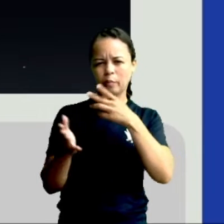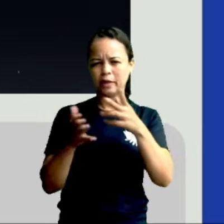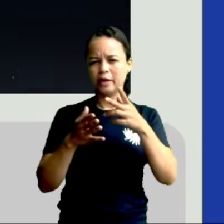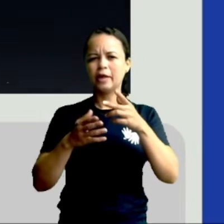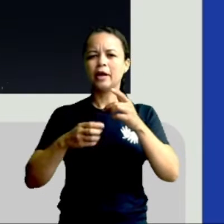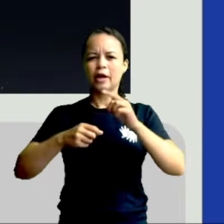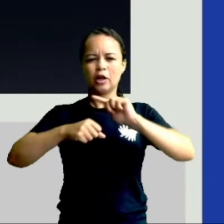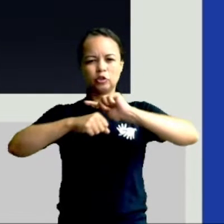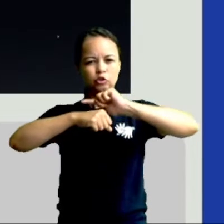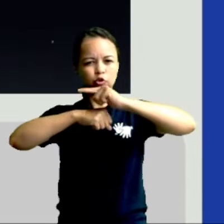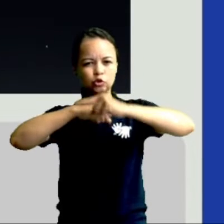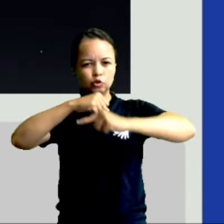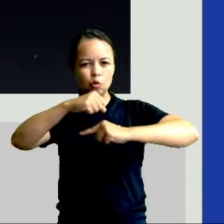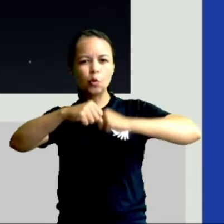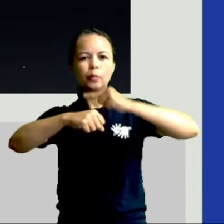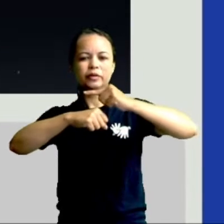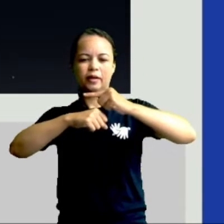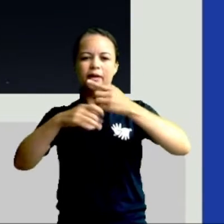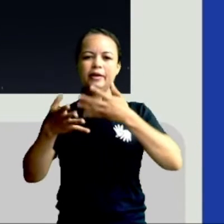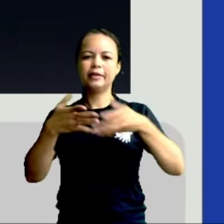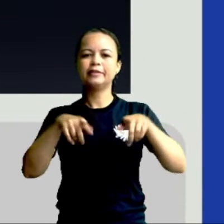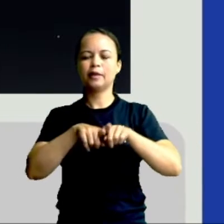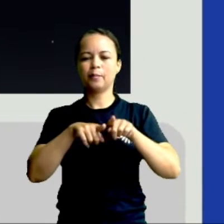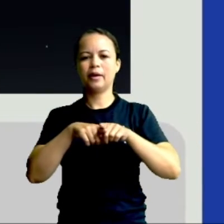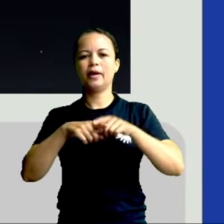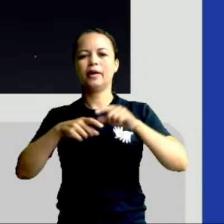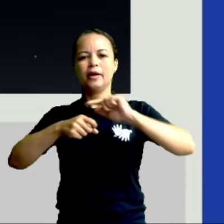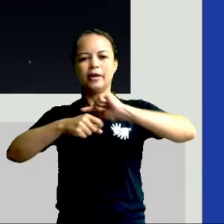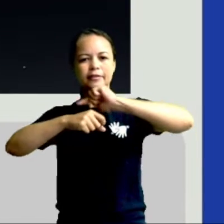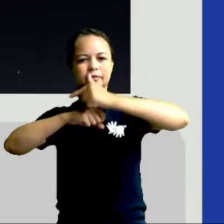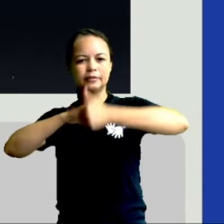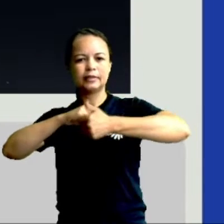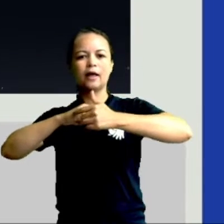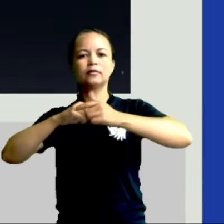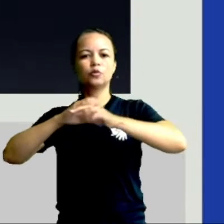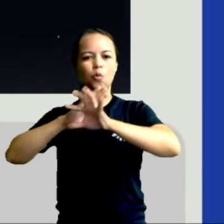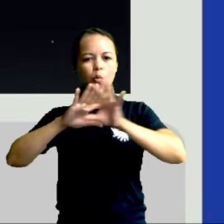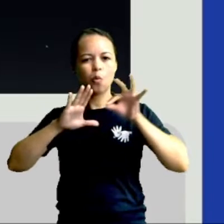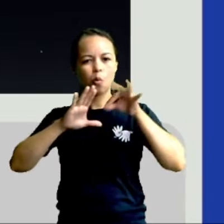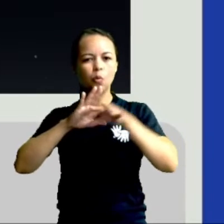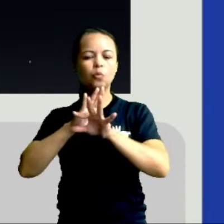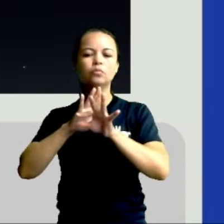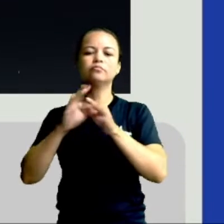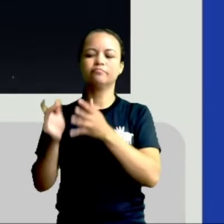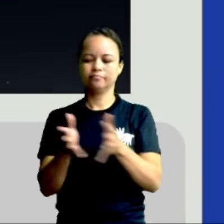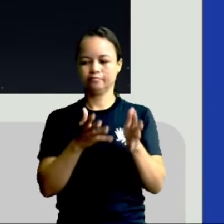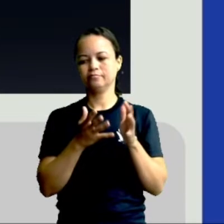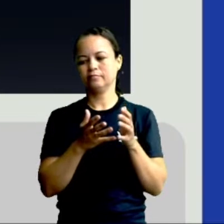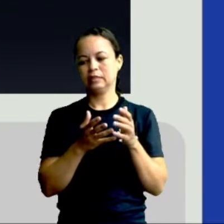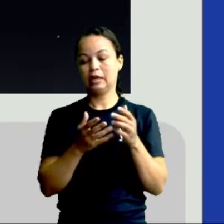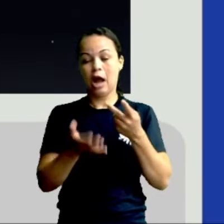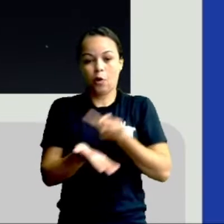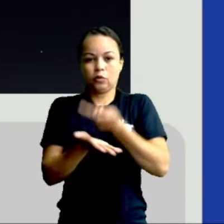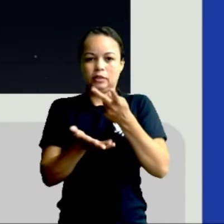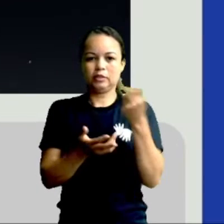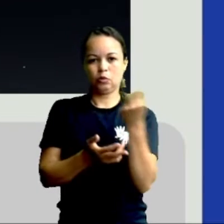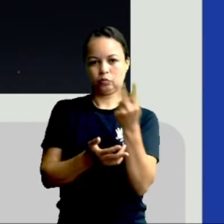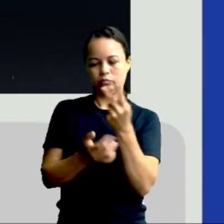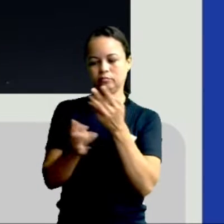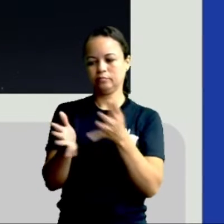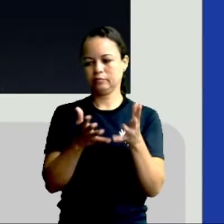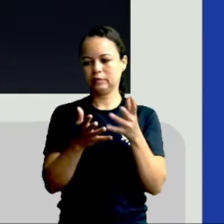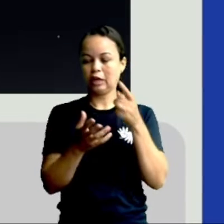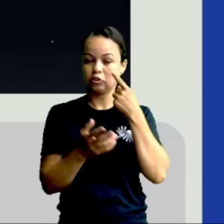Júpiter, quem respondeu, e Saturno. Então, aí foi uma conjunção que aconteceu entre os 2. E ao lado a gente pode ver, né, também